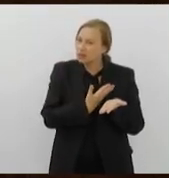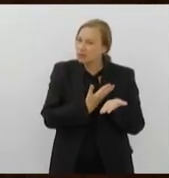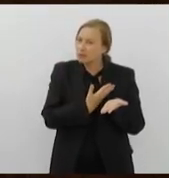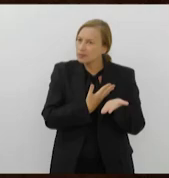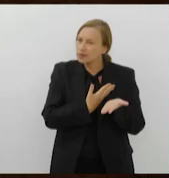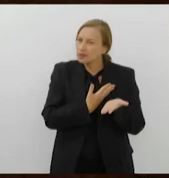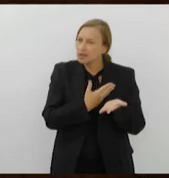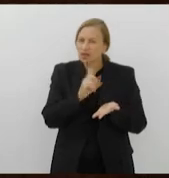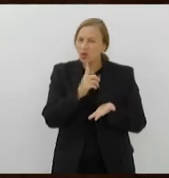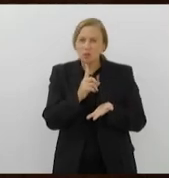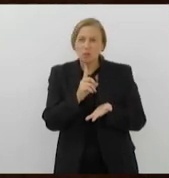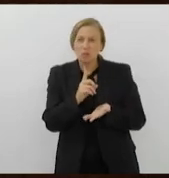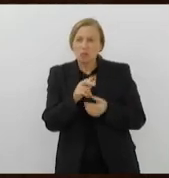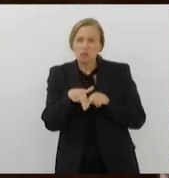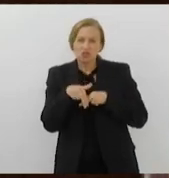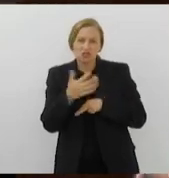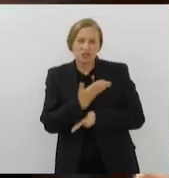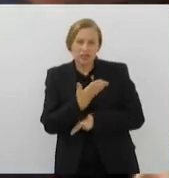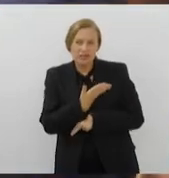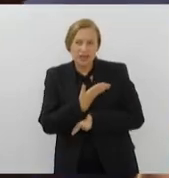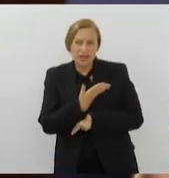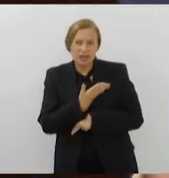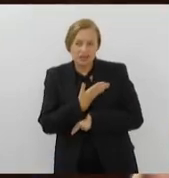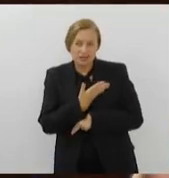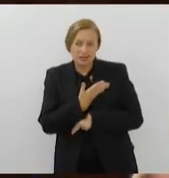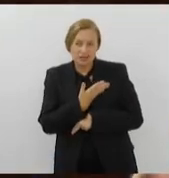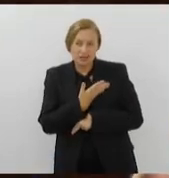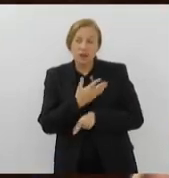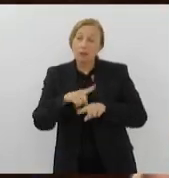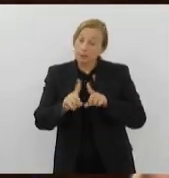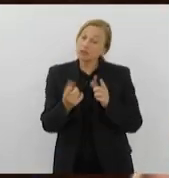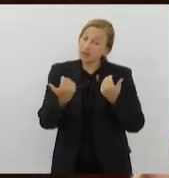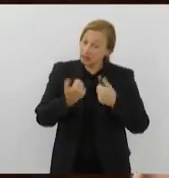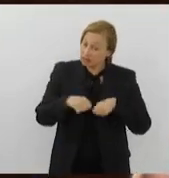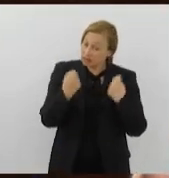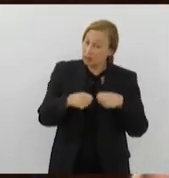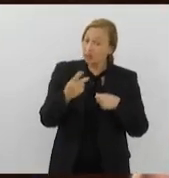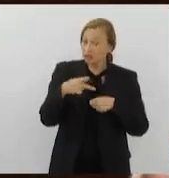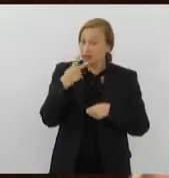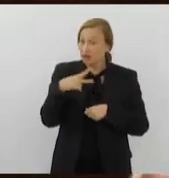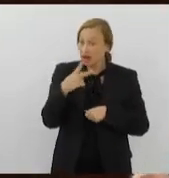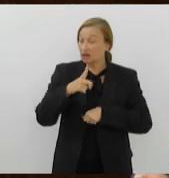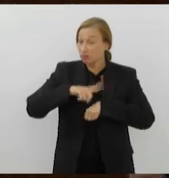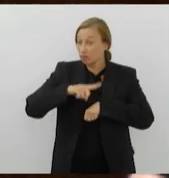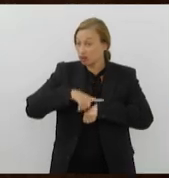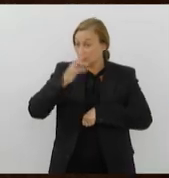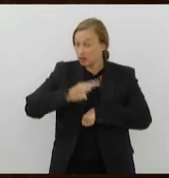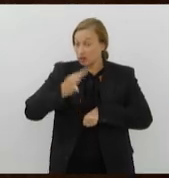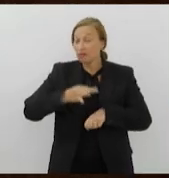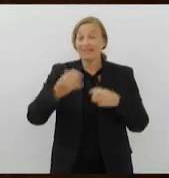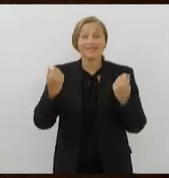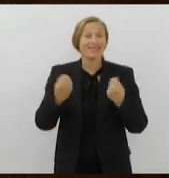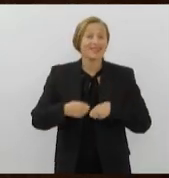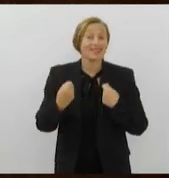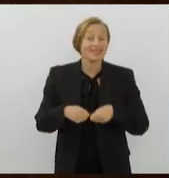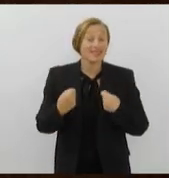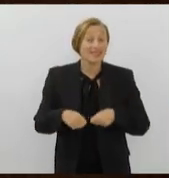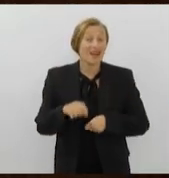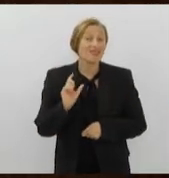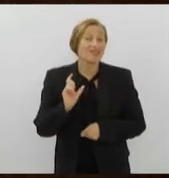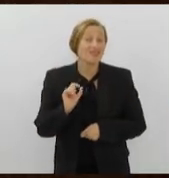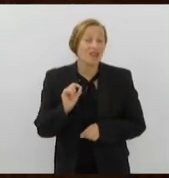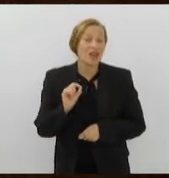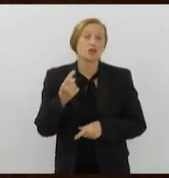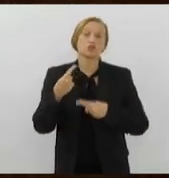não é por amizade que a gente pode deixar de pontuar nos nossos mandatos a necessidade de uma